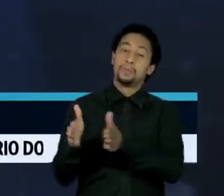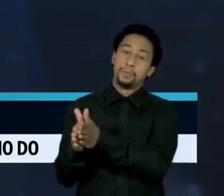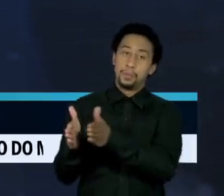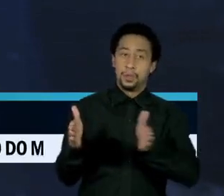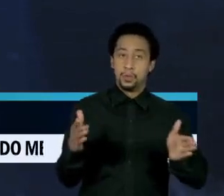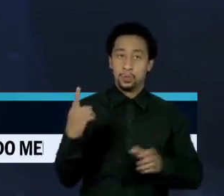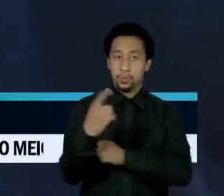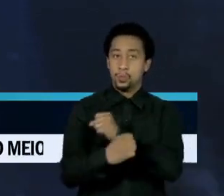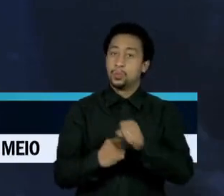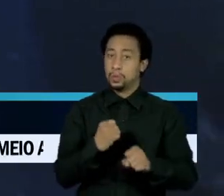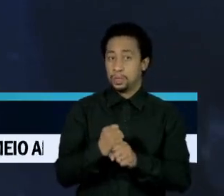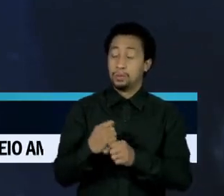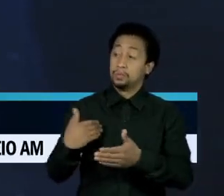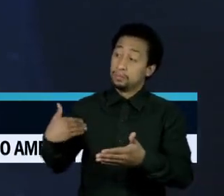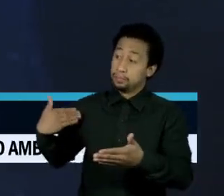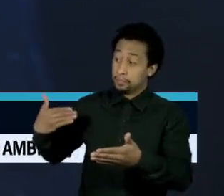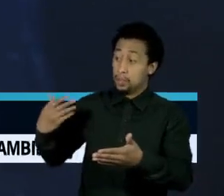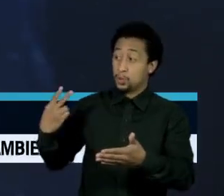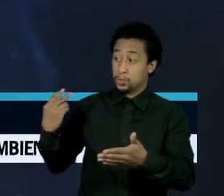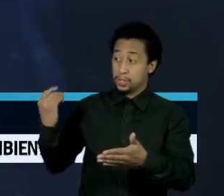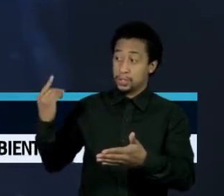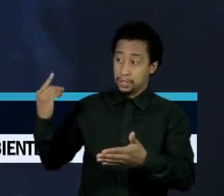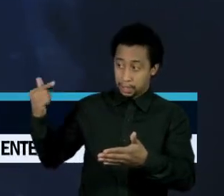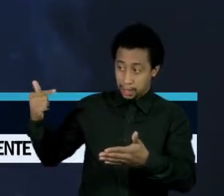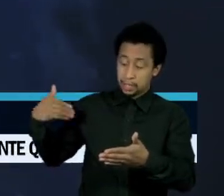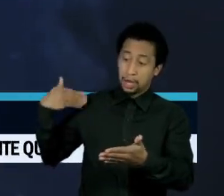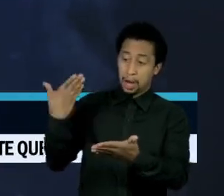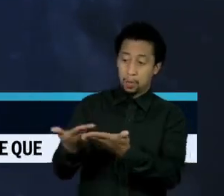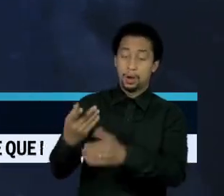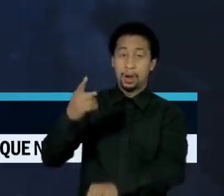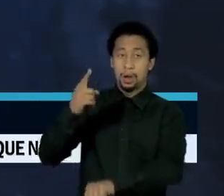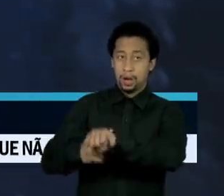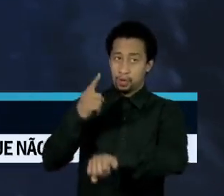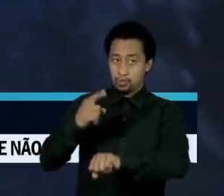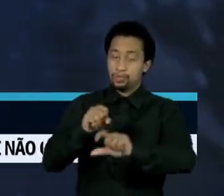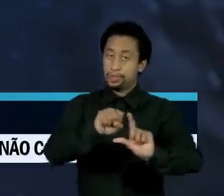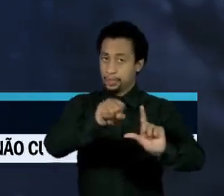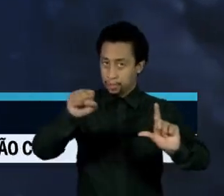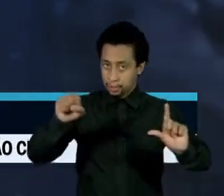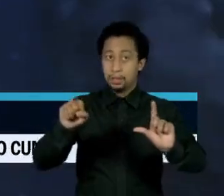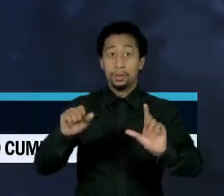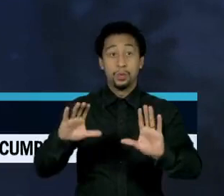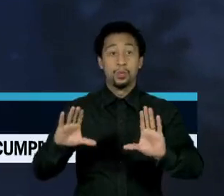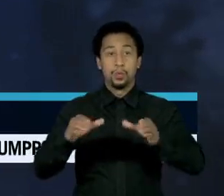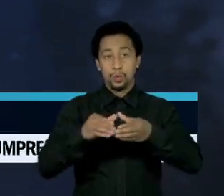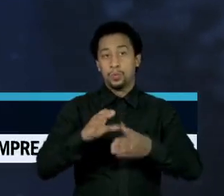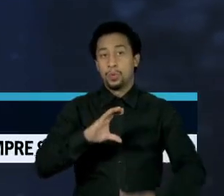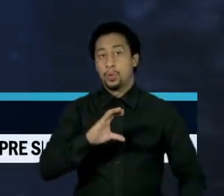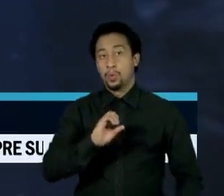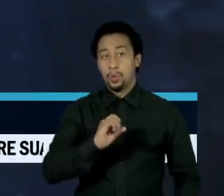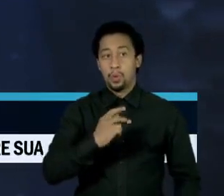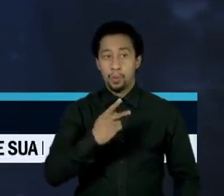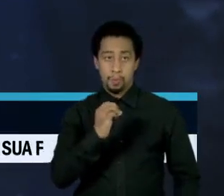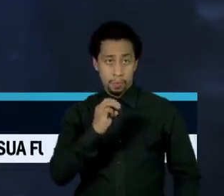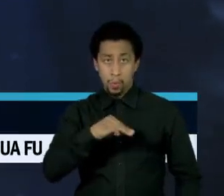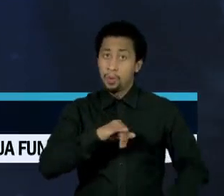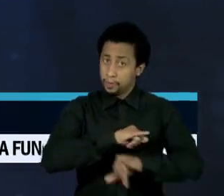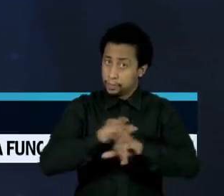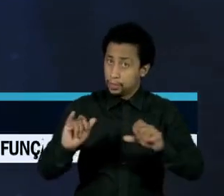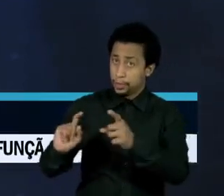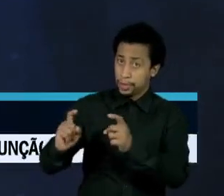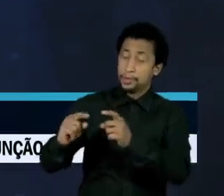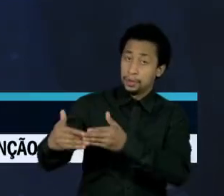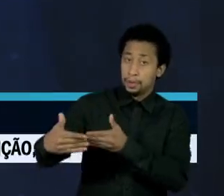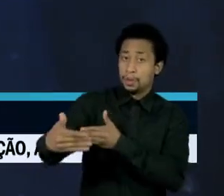taxa mais alta desde o início de 2017 num comunicado o COPOM comitê de política monetária informou que na próxima reunião